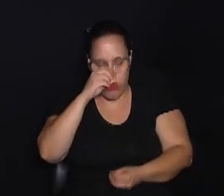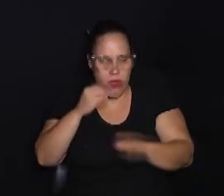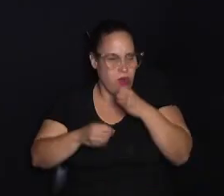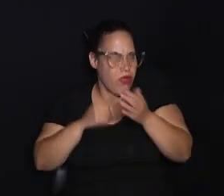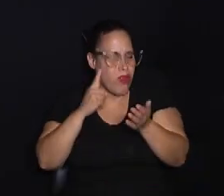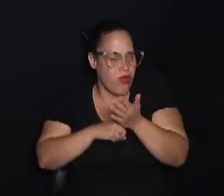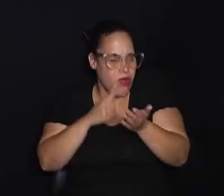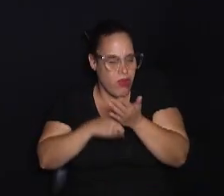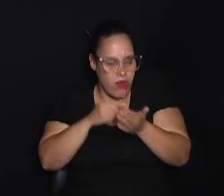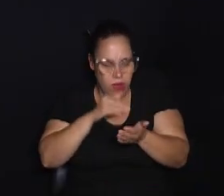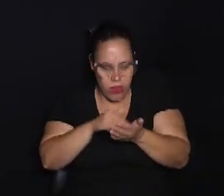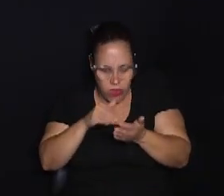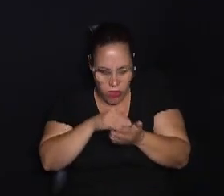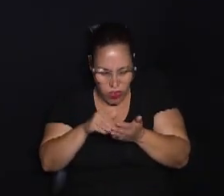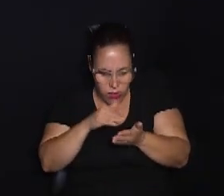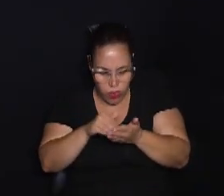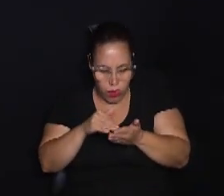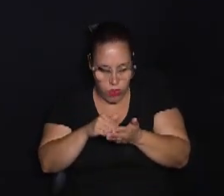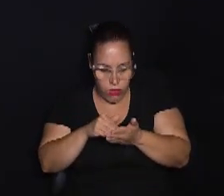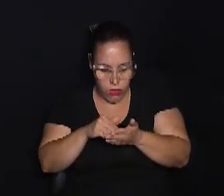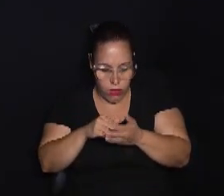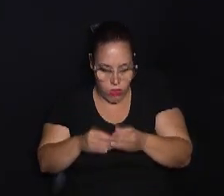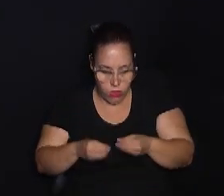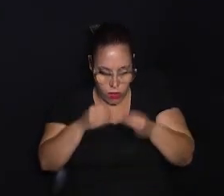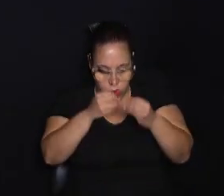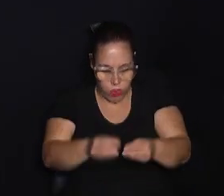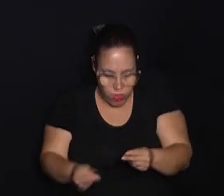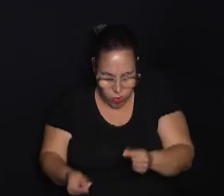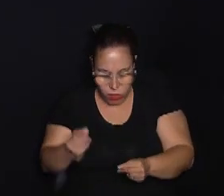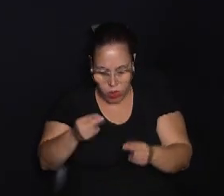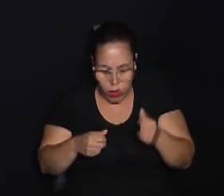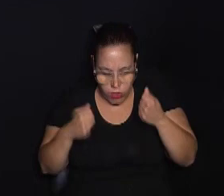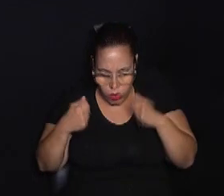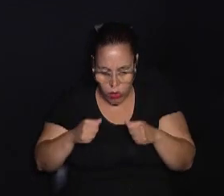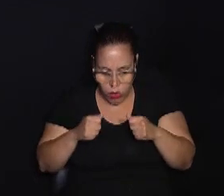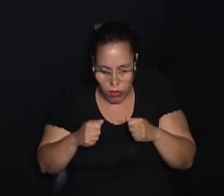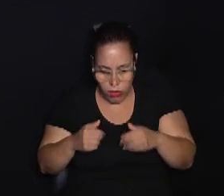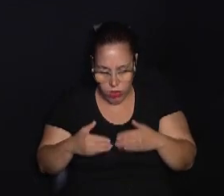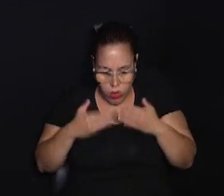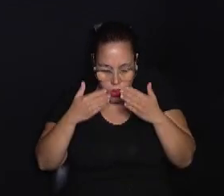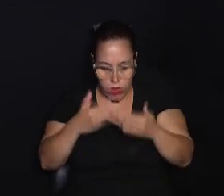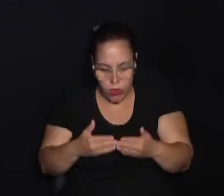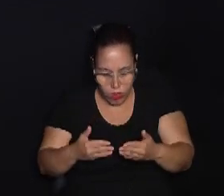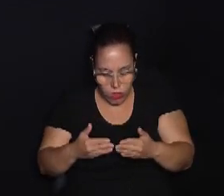com a Secretaria, de garantir que esses recursos possam garantir que elas possam